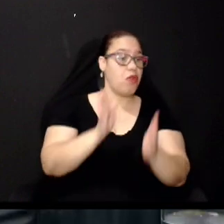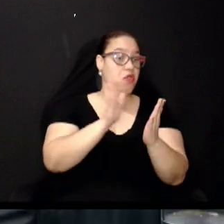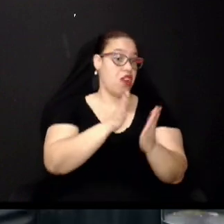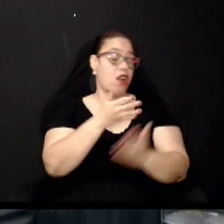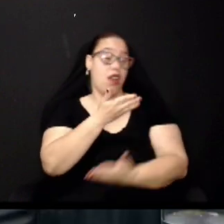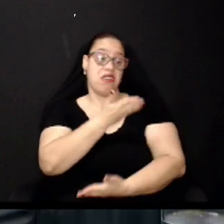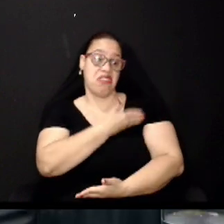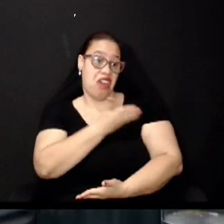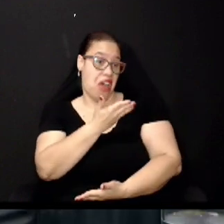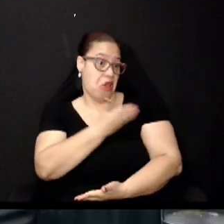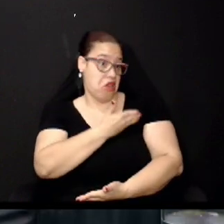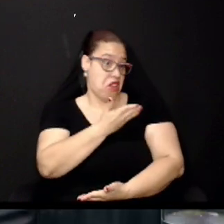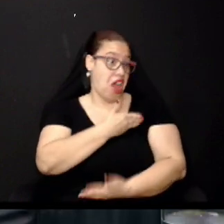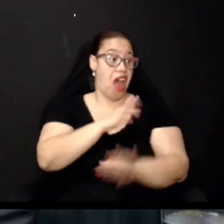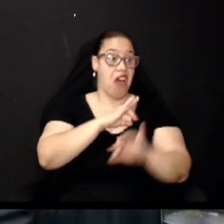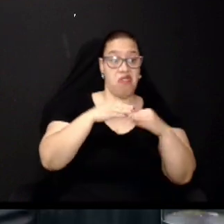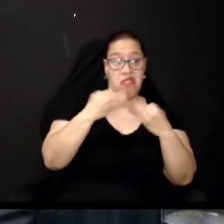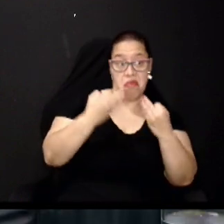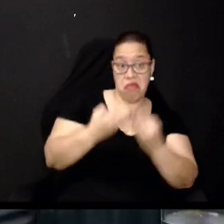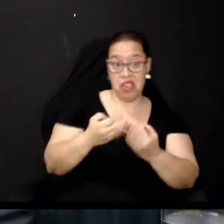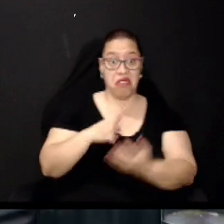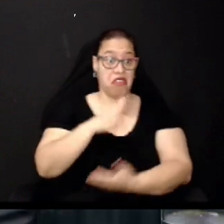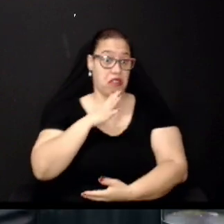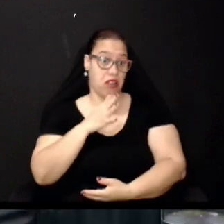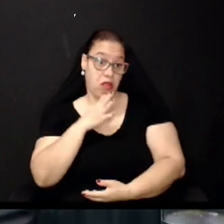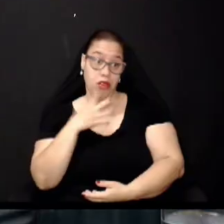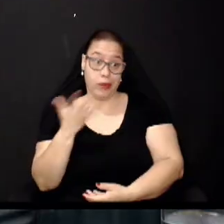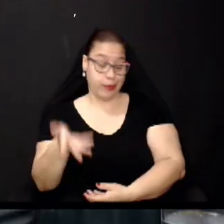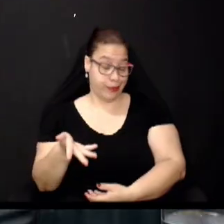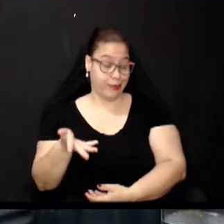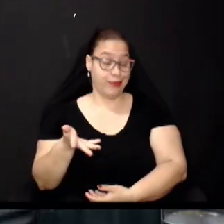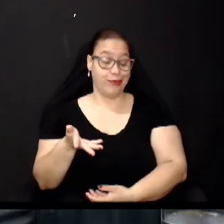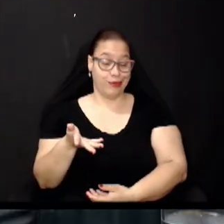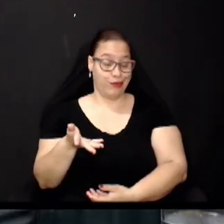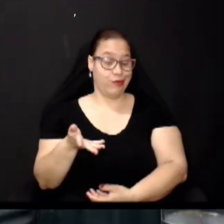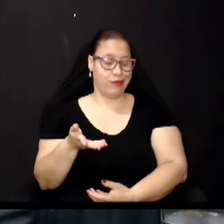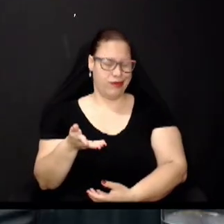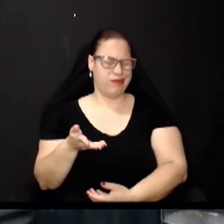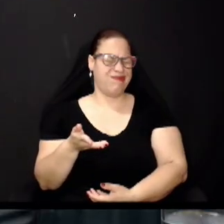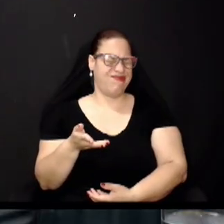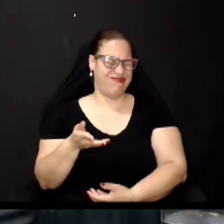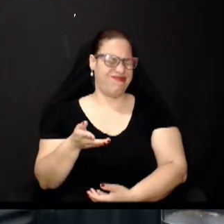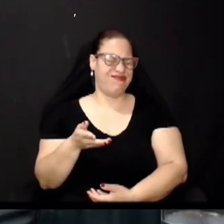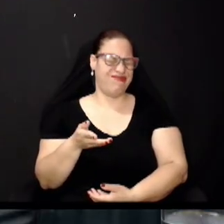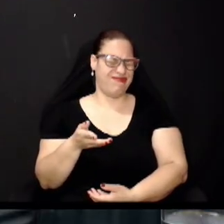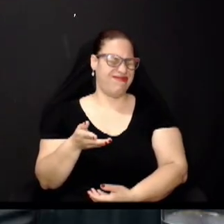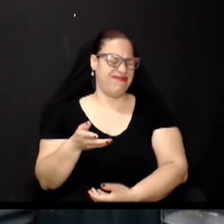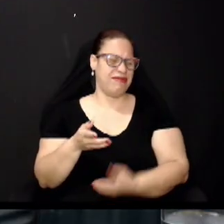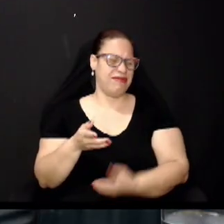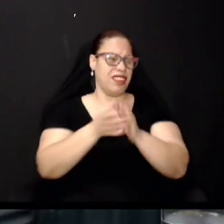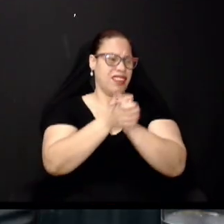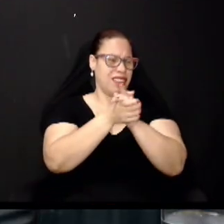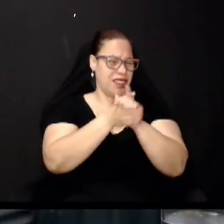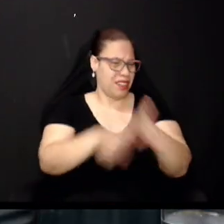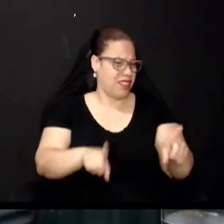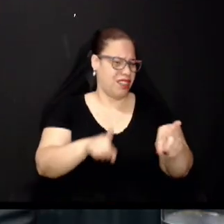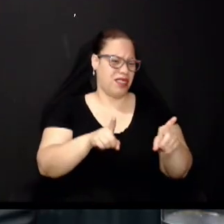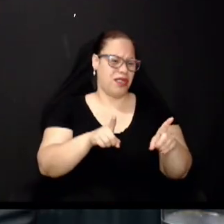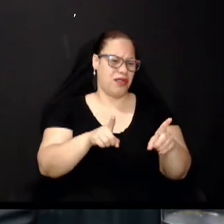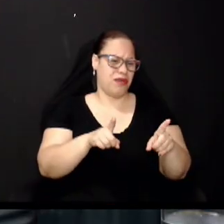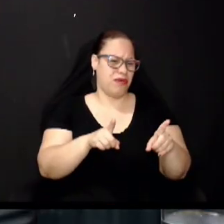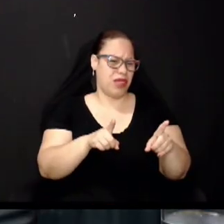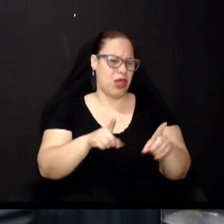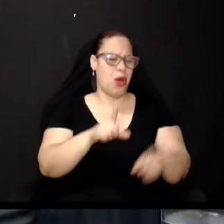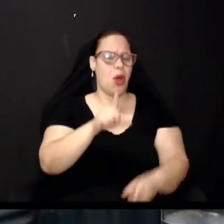frente à família, aos conhecidos. Então é um processo, a gente costuma dizer que o divórcio ele é um dos grandes lutos da vida,